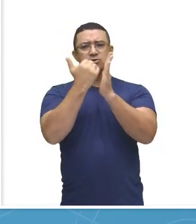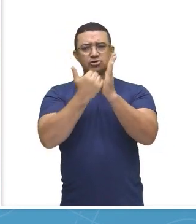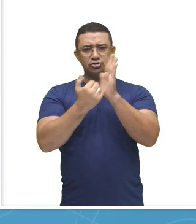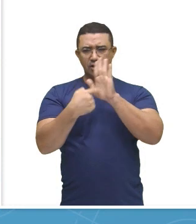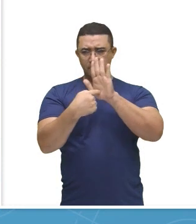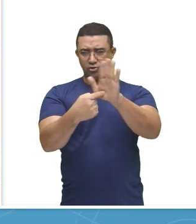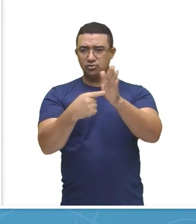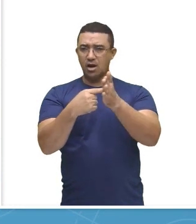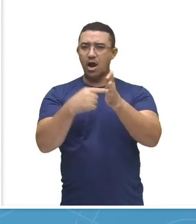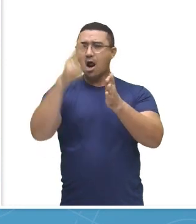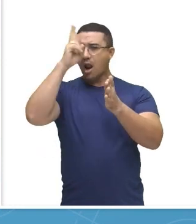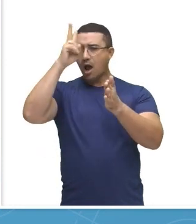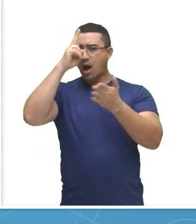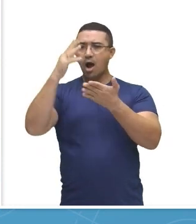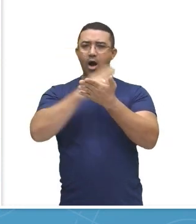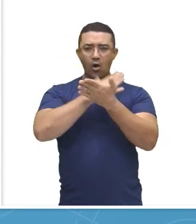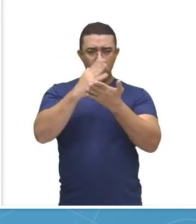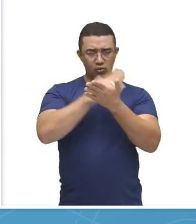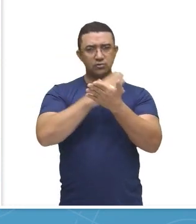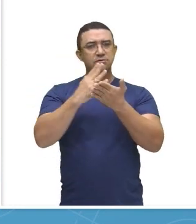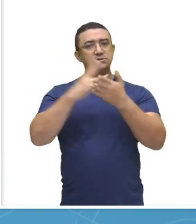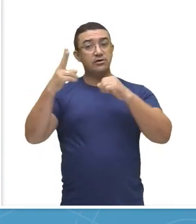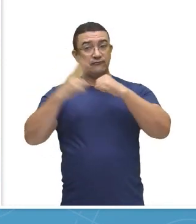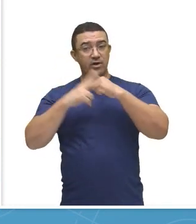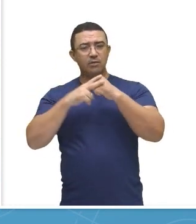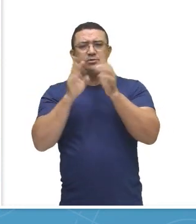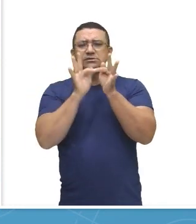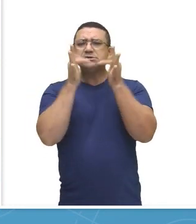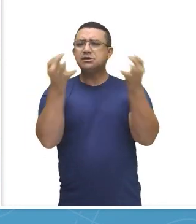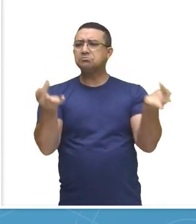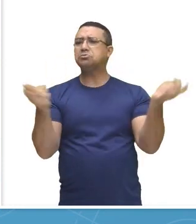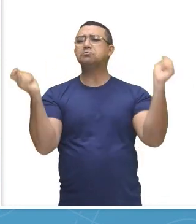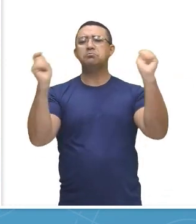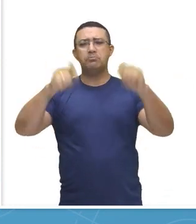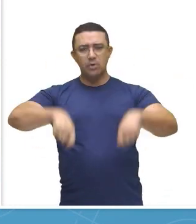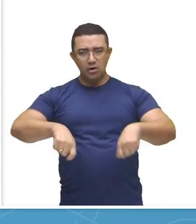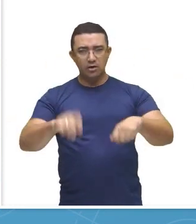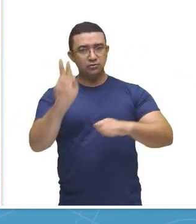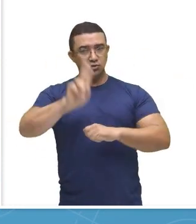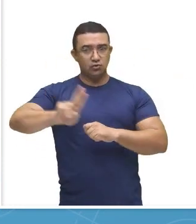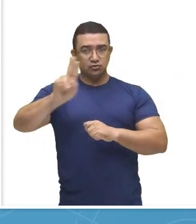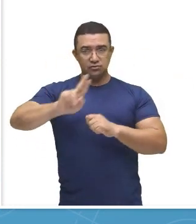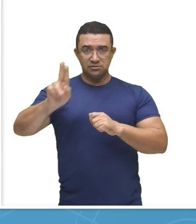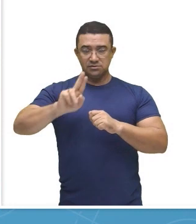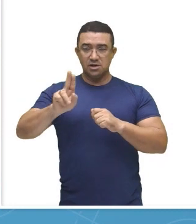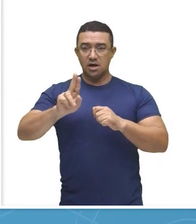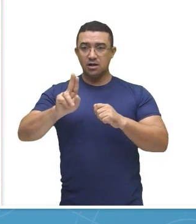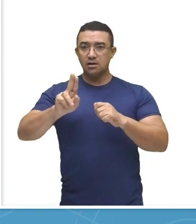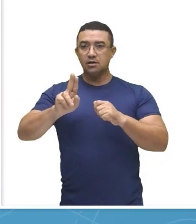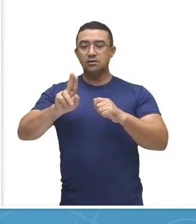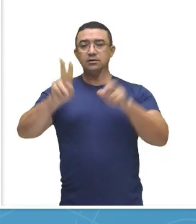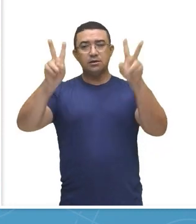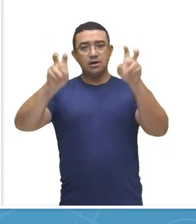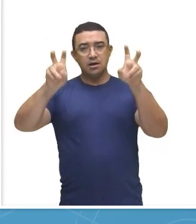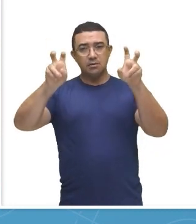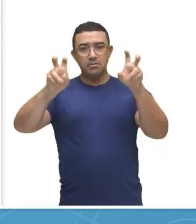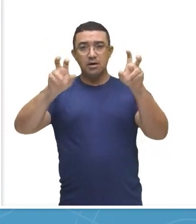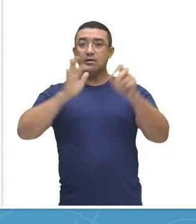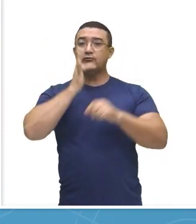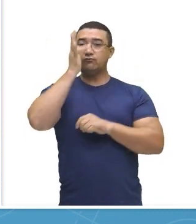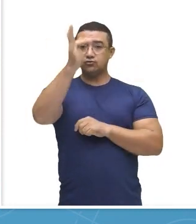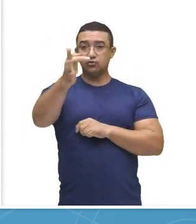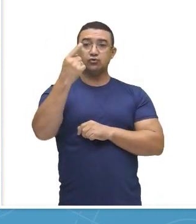alguns verbos bem simples que podemos usar para falar no futuro. Então, vocês vão